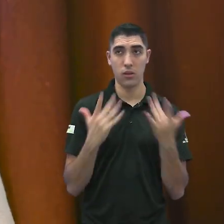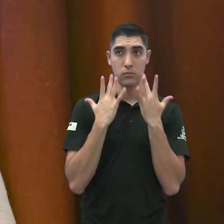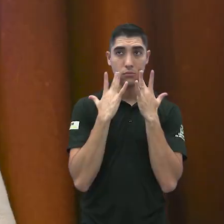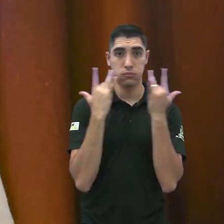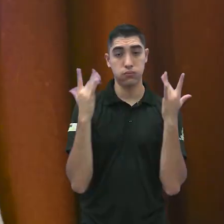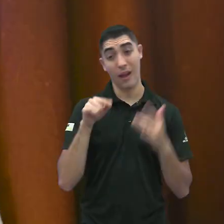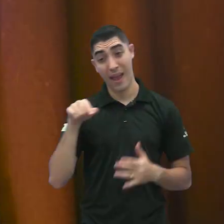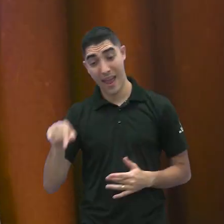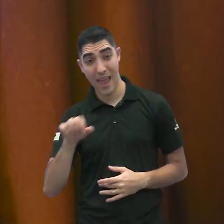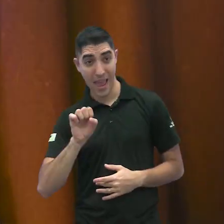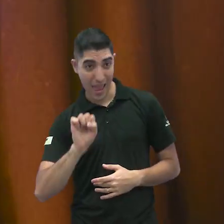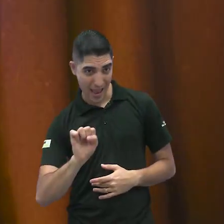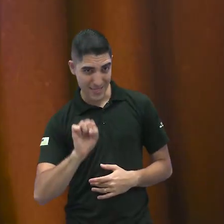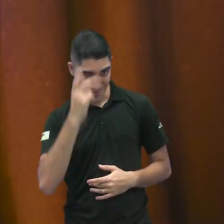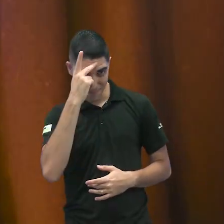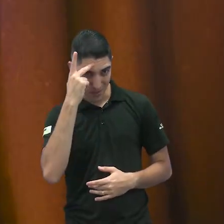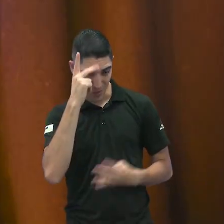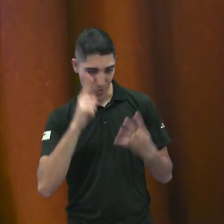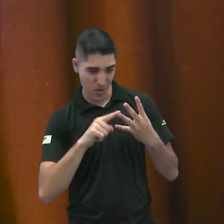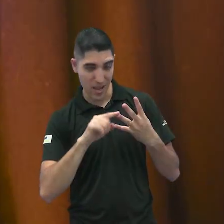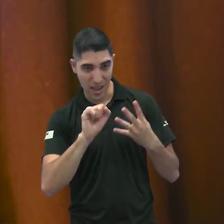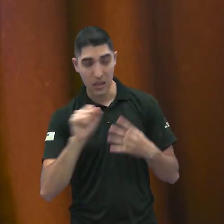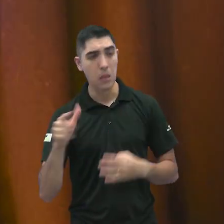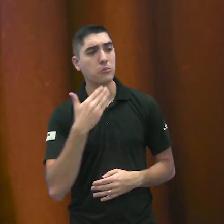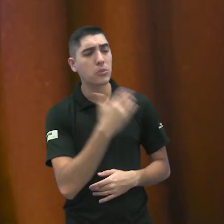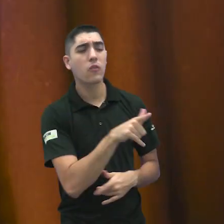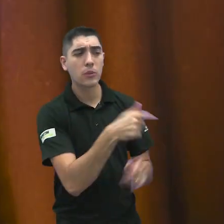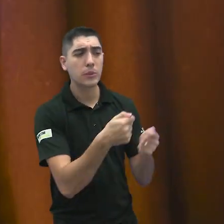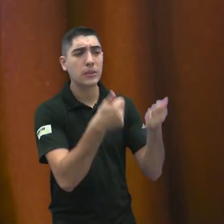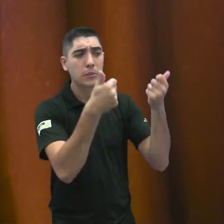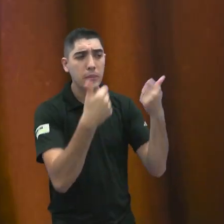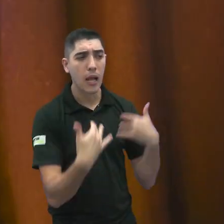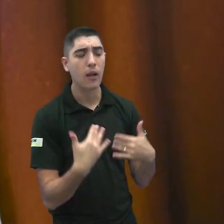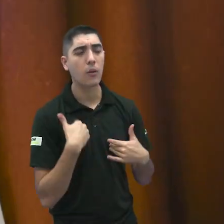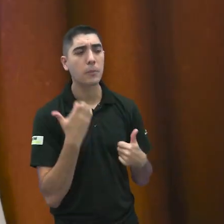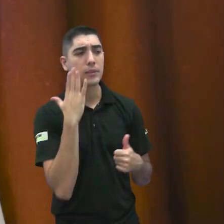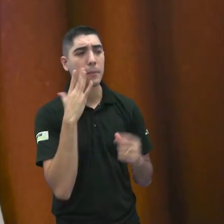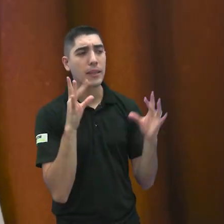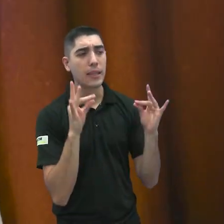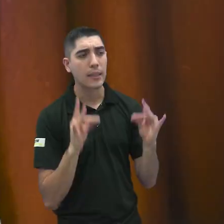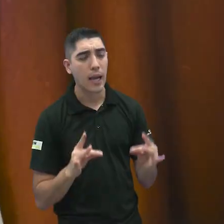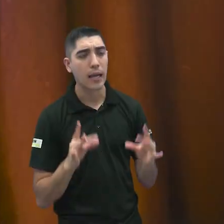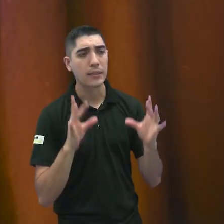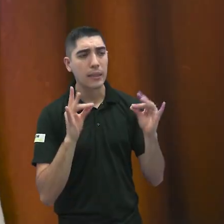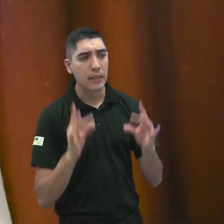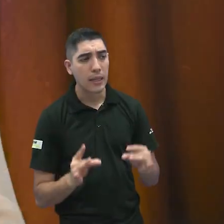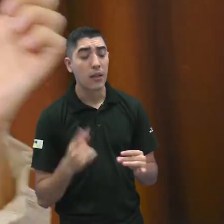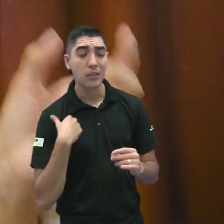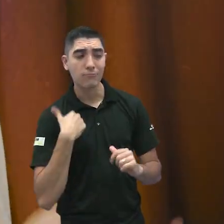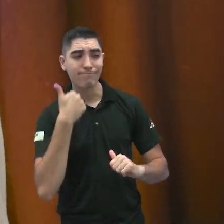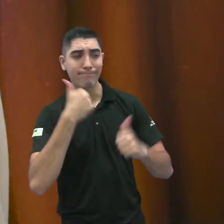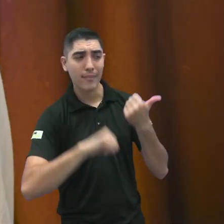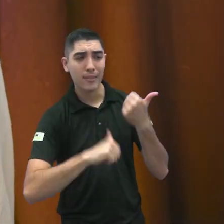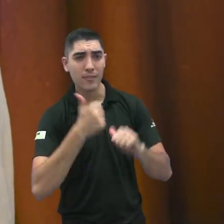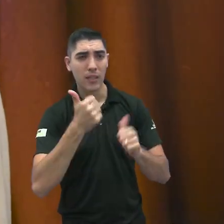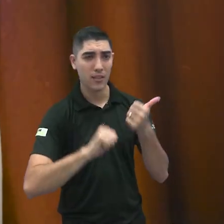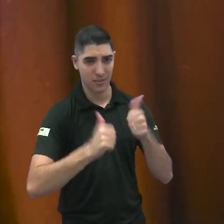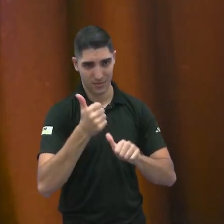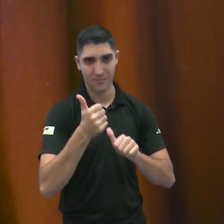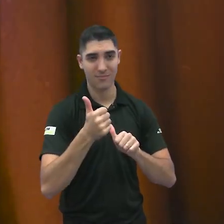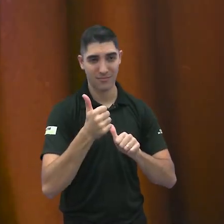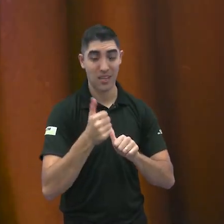S, né? Porque o S vai pedir muita explicação, muitos detalhes para poder avaliar